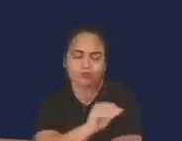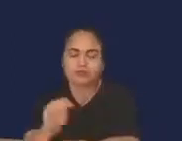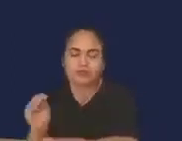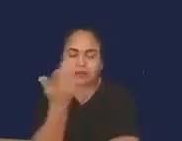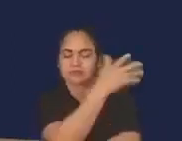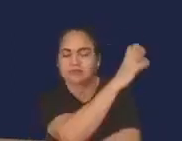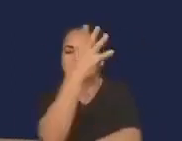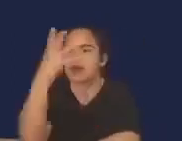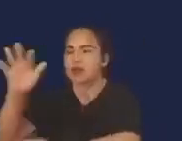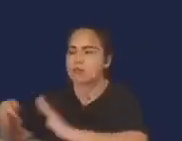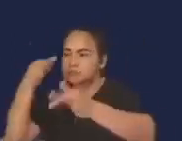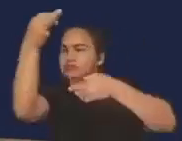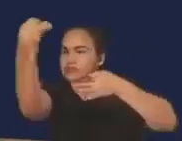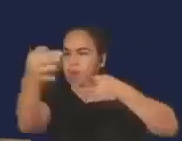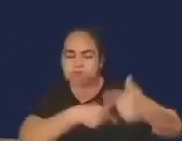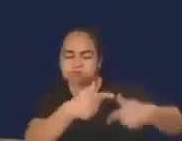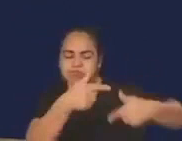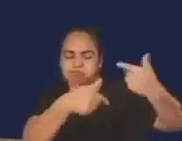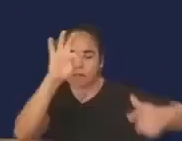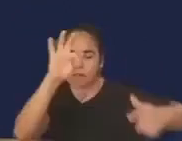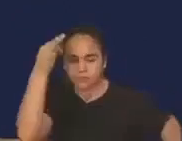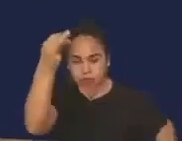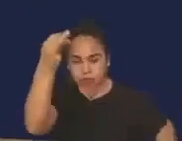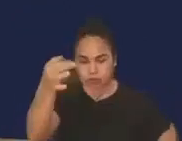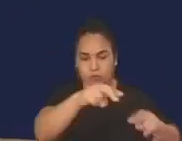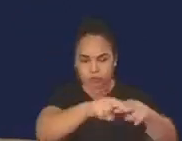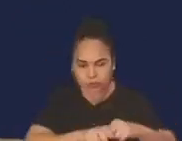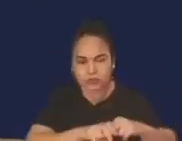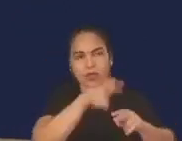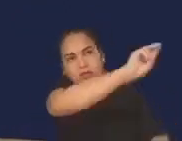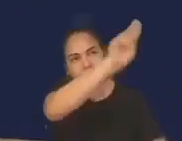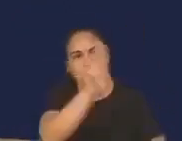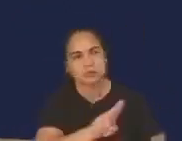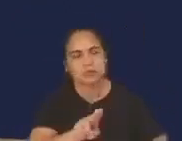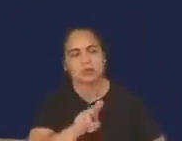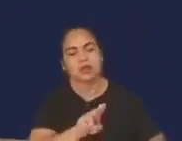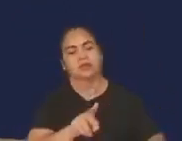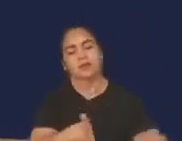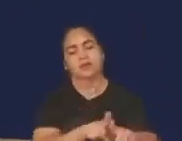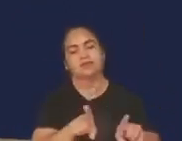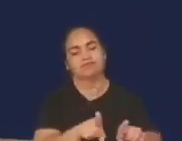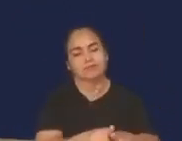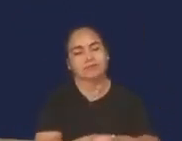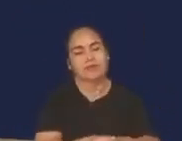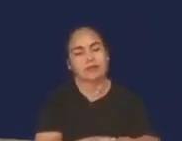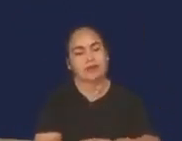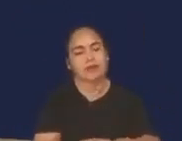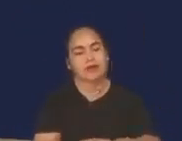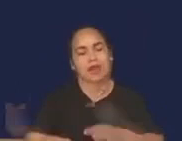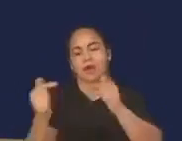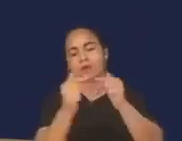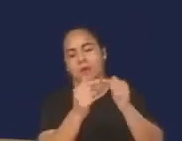próximas gerações. Então, a Suzano defende um mercado regulado de carbono e nós temos uma oportunidade única de fazer isso,